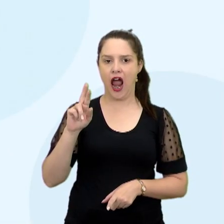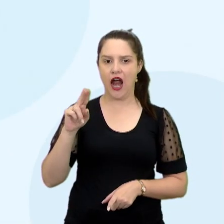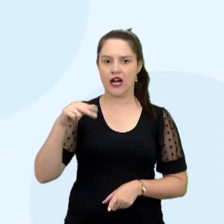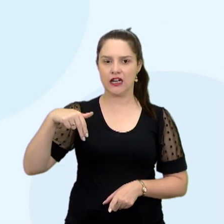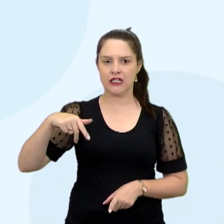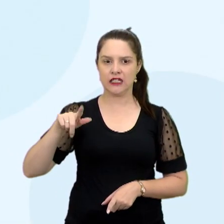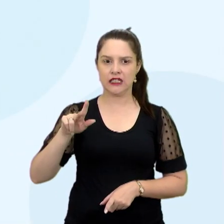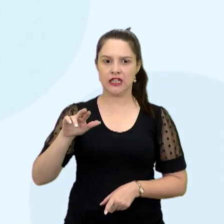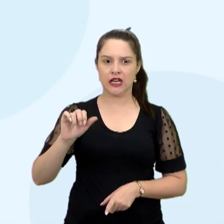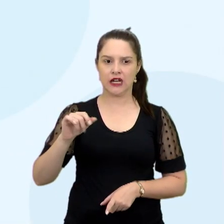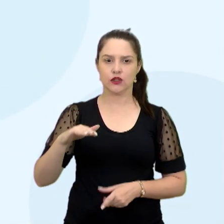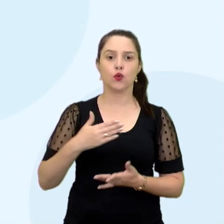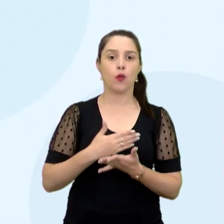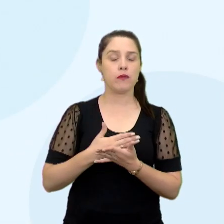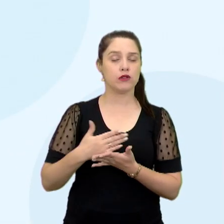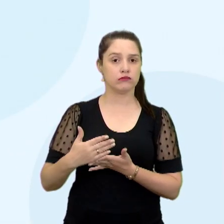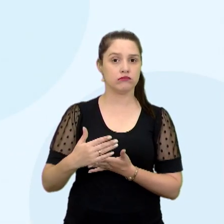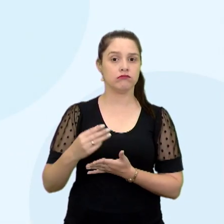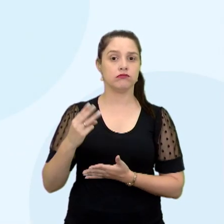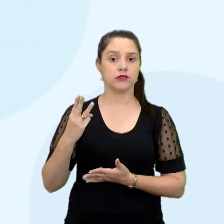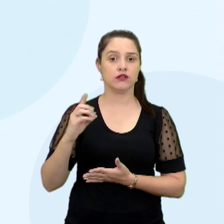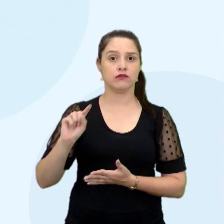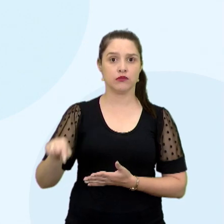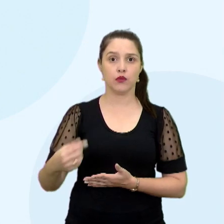que começou, né, por volta aí de